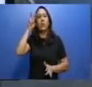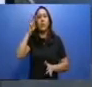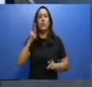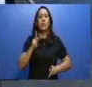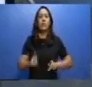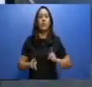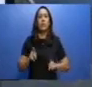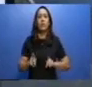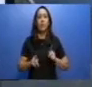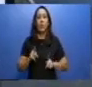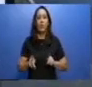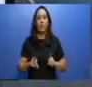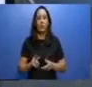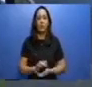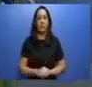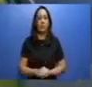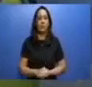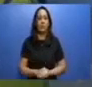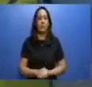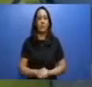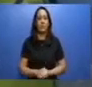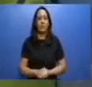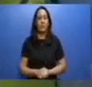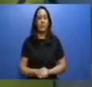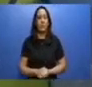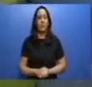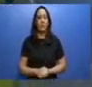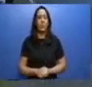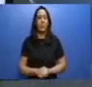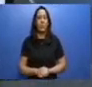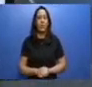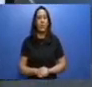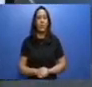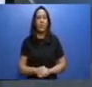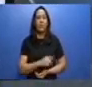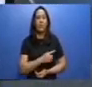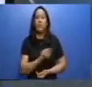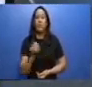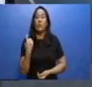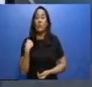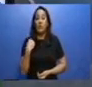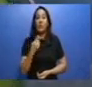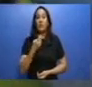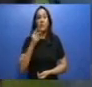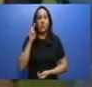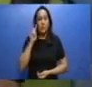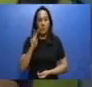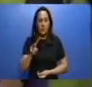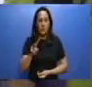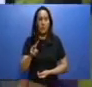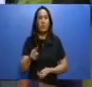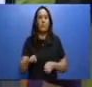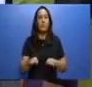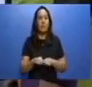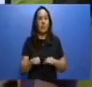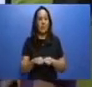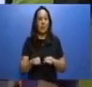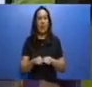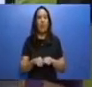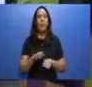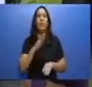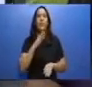Para explorarmos esse tipo de arte, vamos retomar alguns conceitos geométricos. Então, vamos lá.